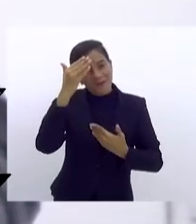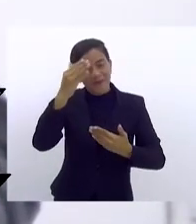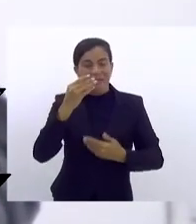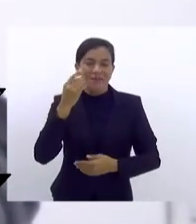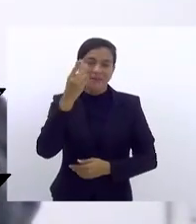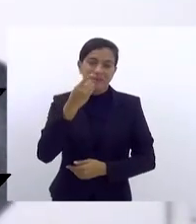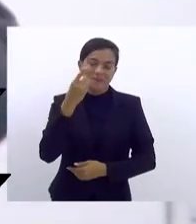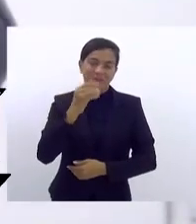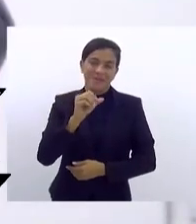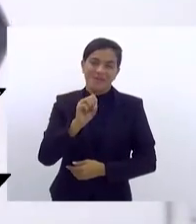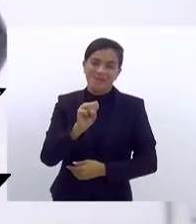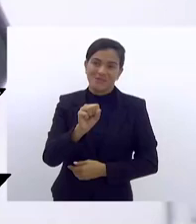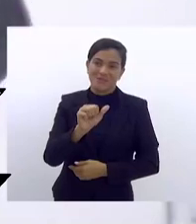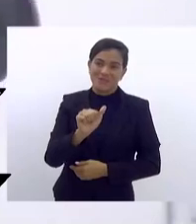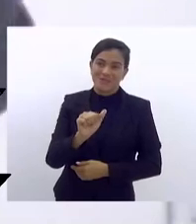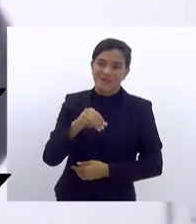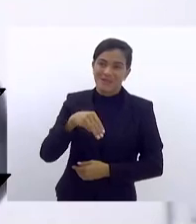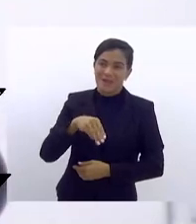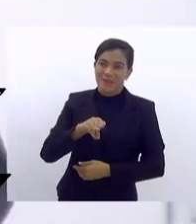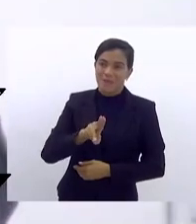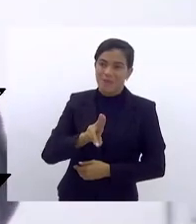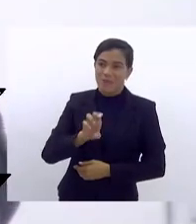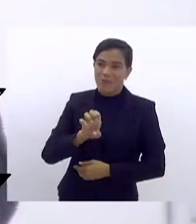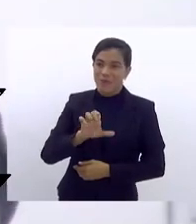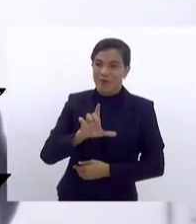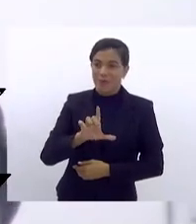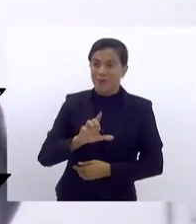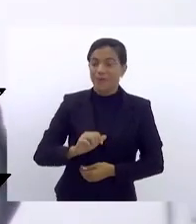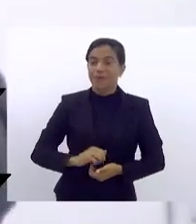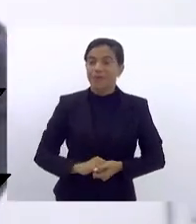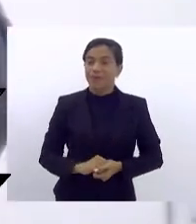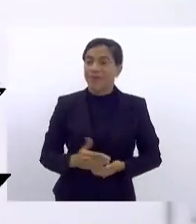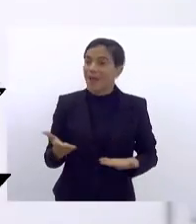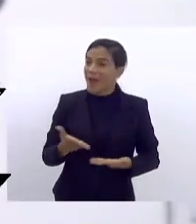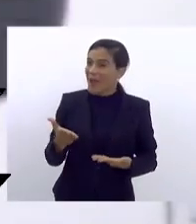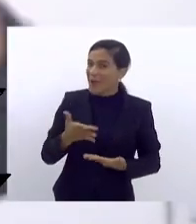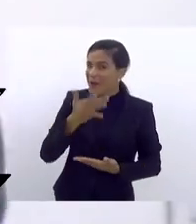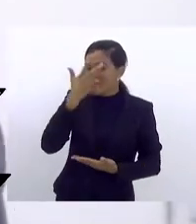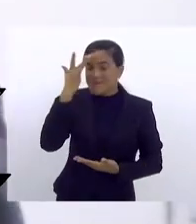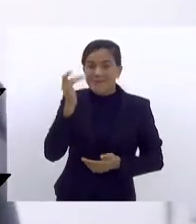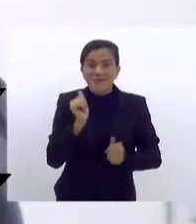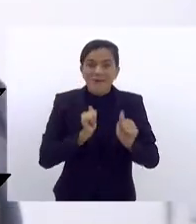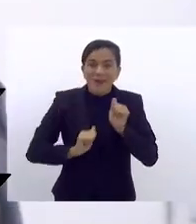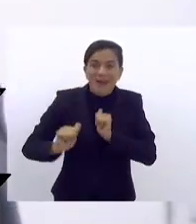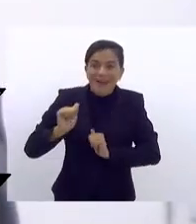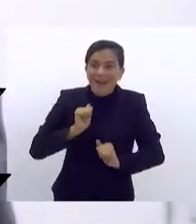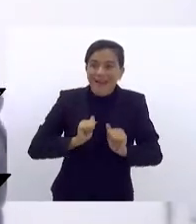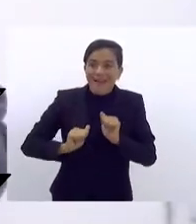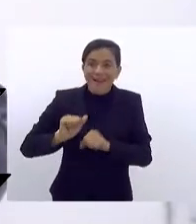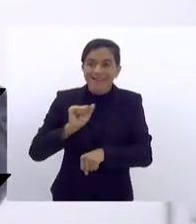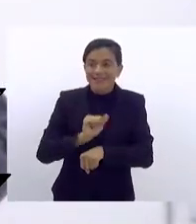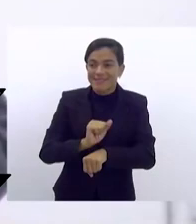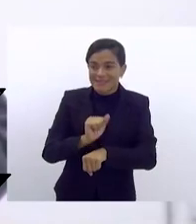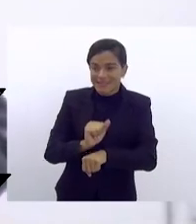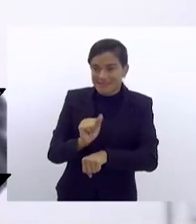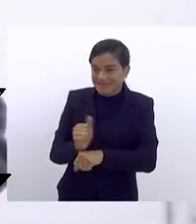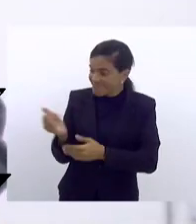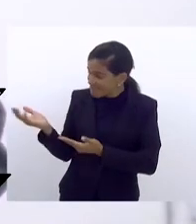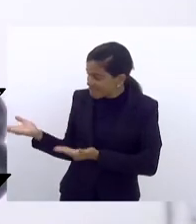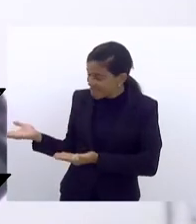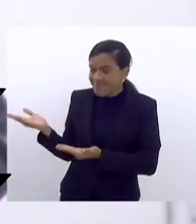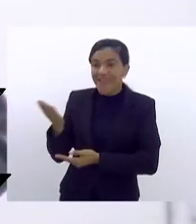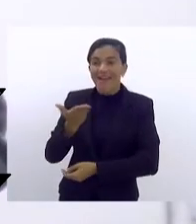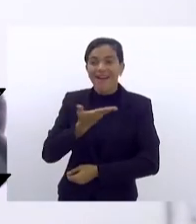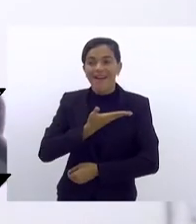Samuel Malafaia eu queria passar agora para a palavra a pessoa que todos estão aqui esperando que fale a nossa